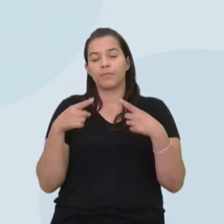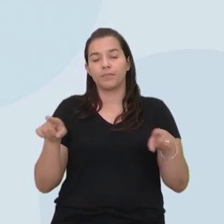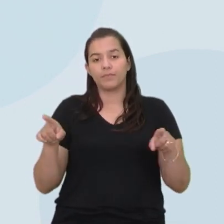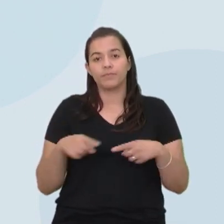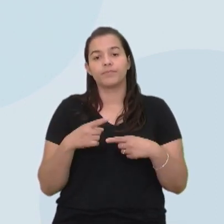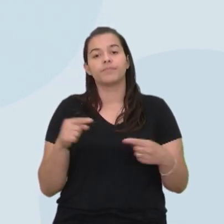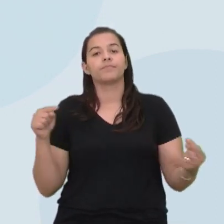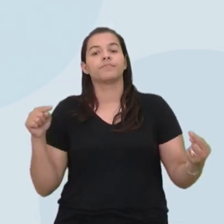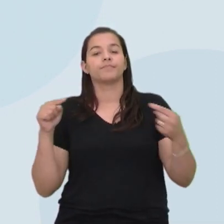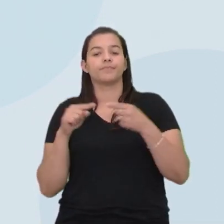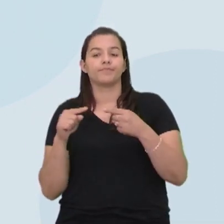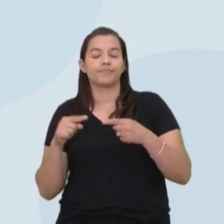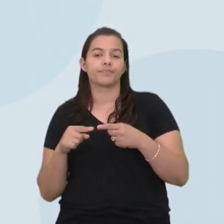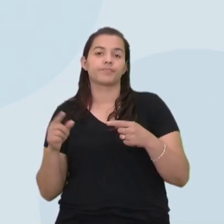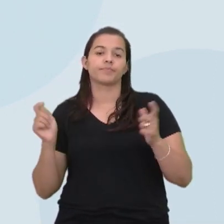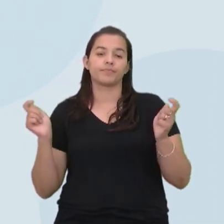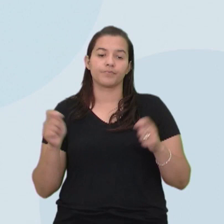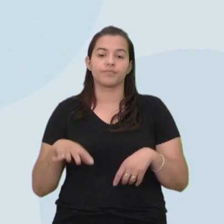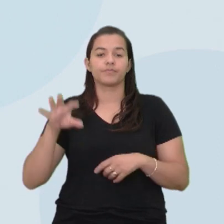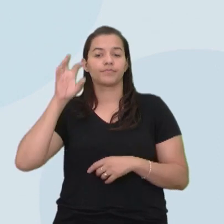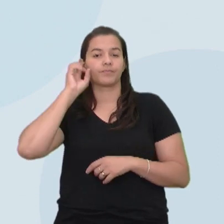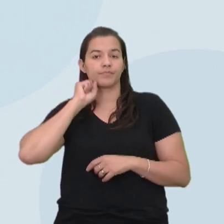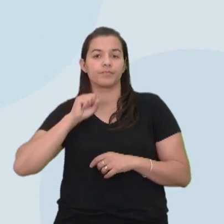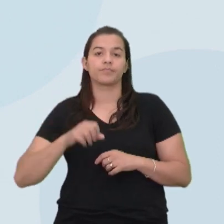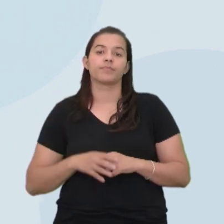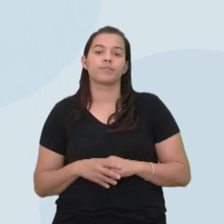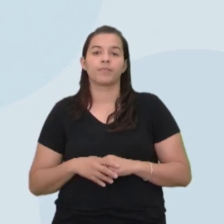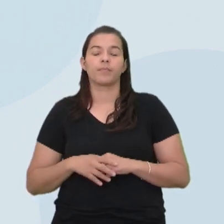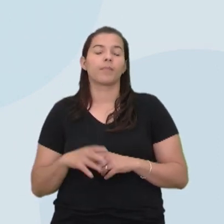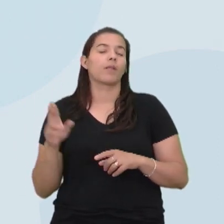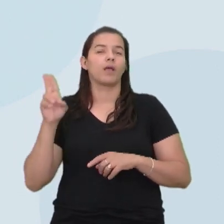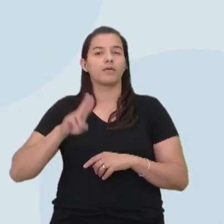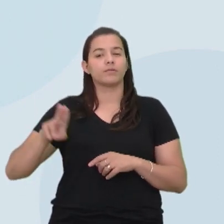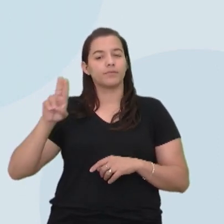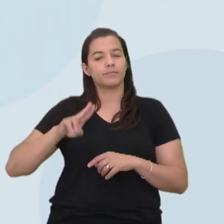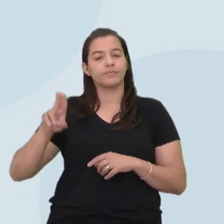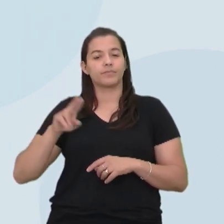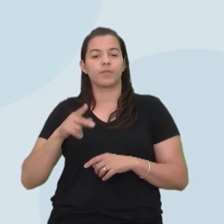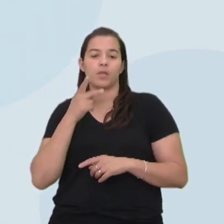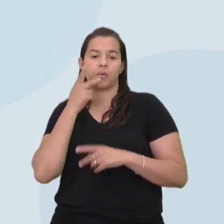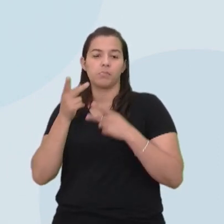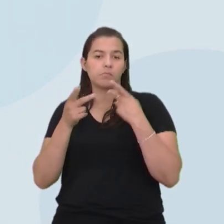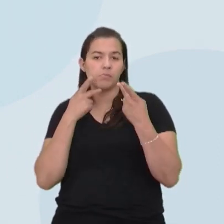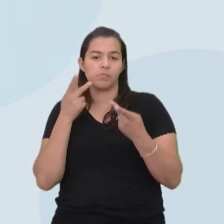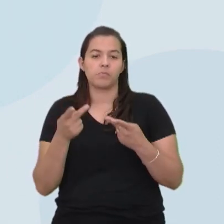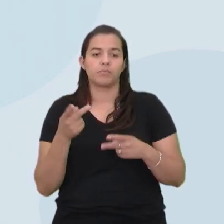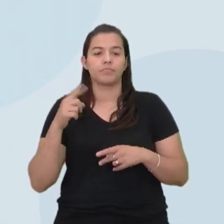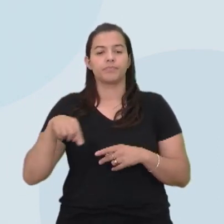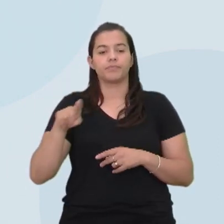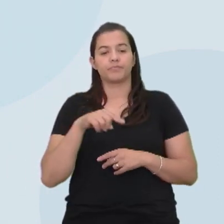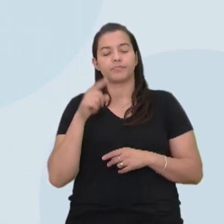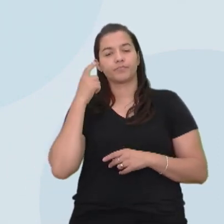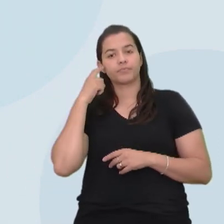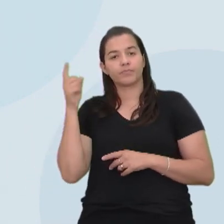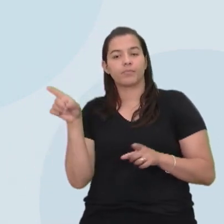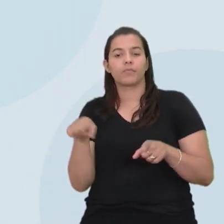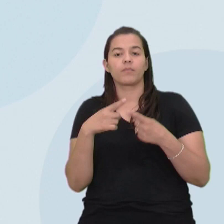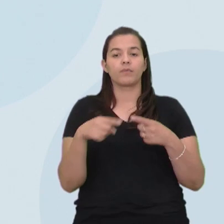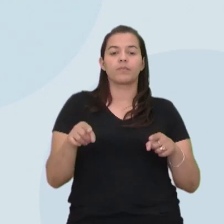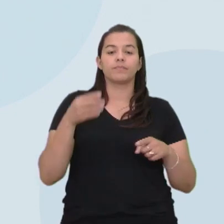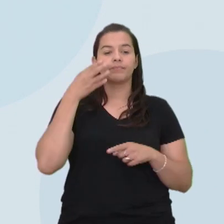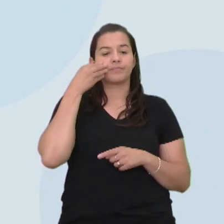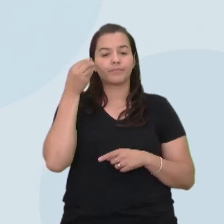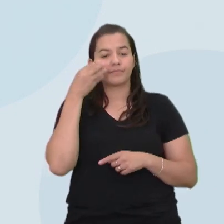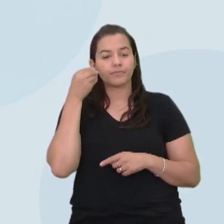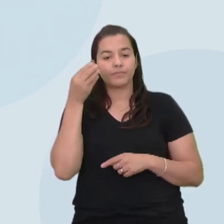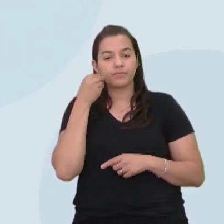tem a ver com som. Legal. Código utilizados para emitir algum tipo de som. Como eu selecionei o personagem gato, então